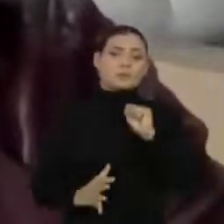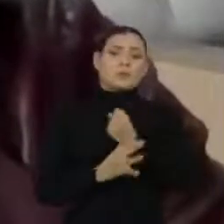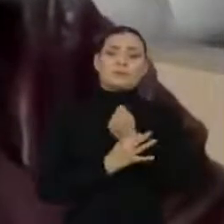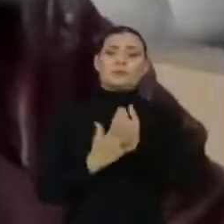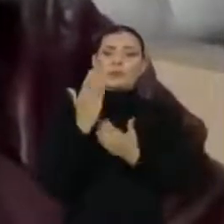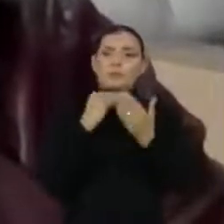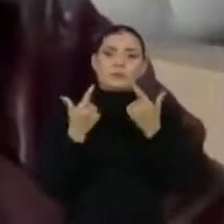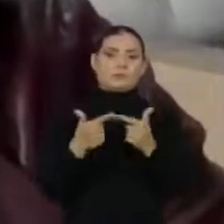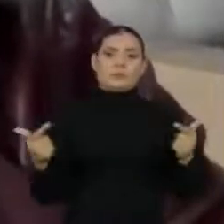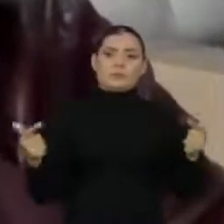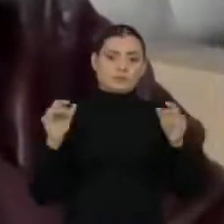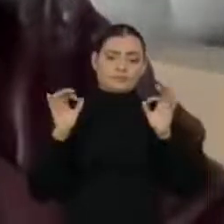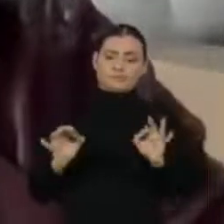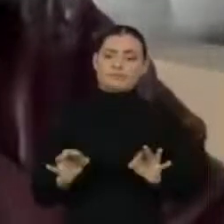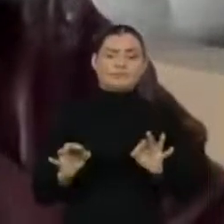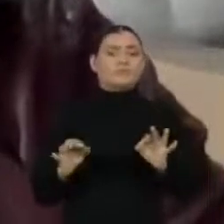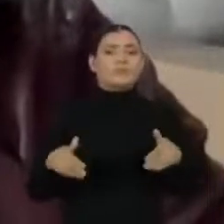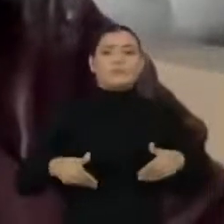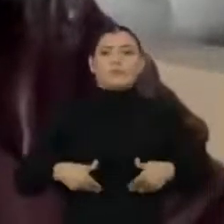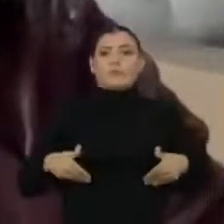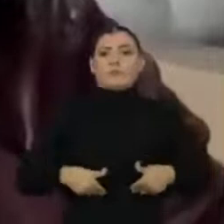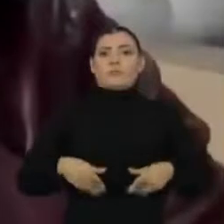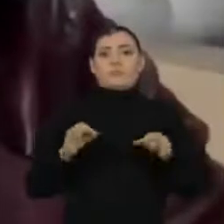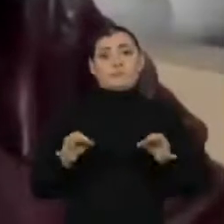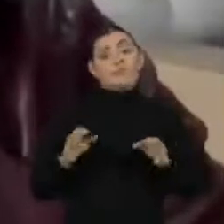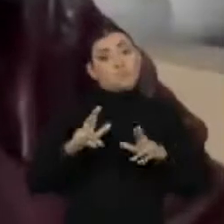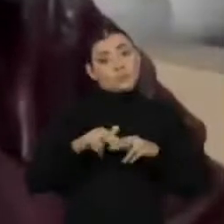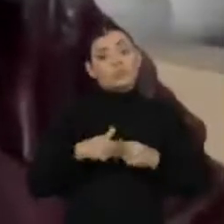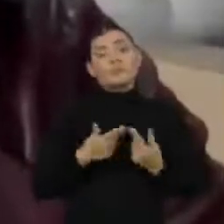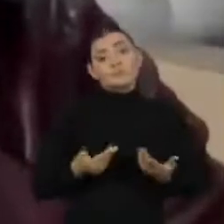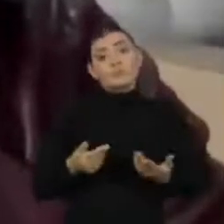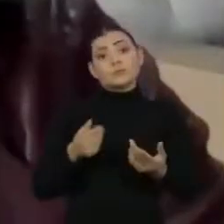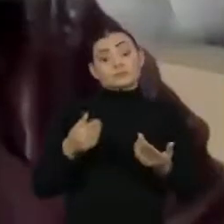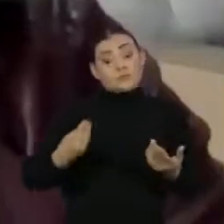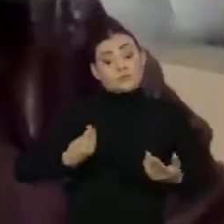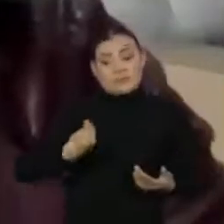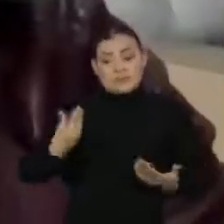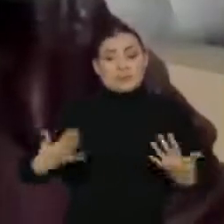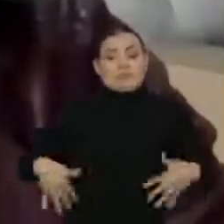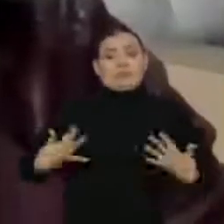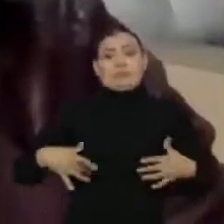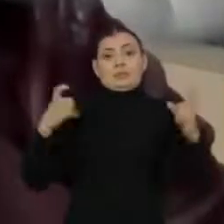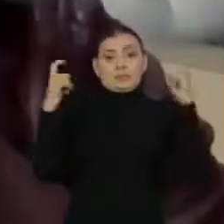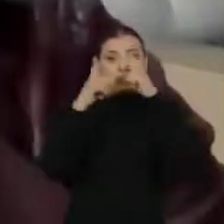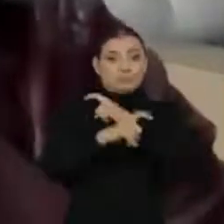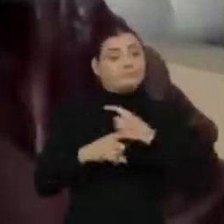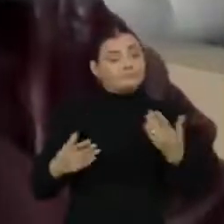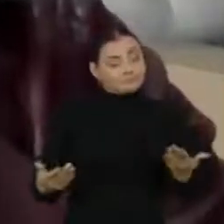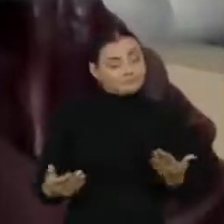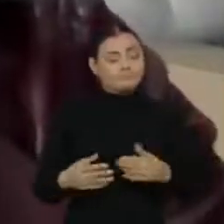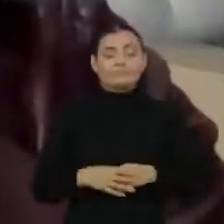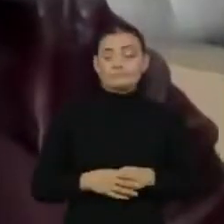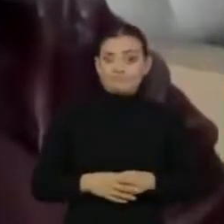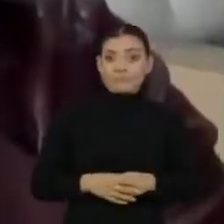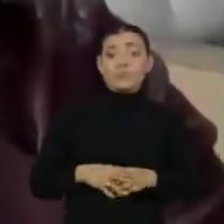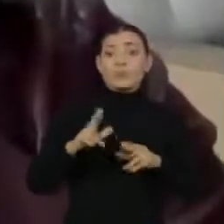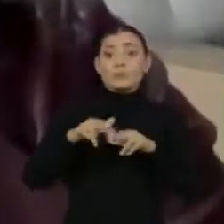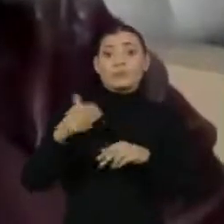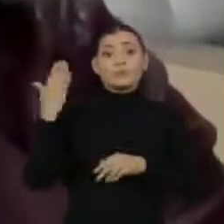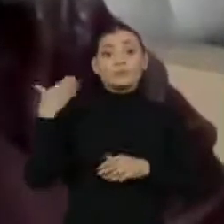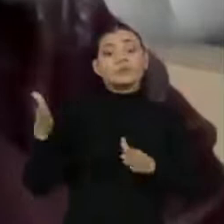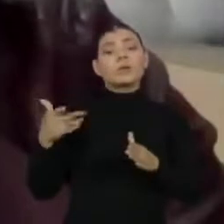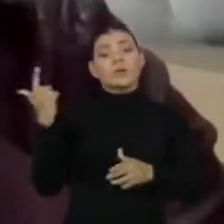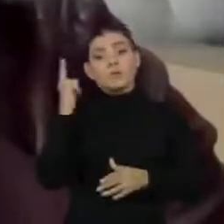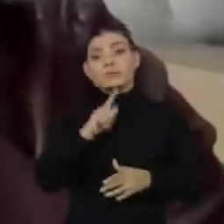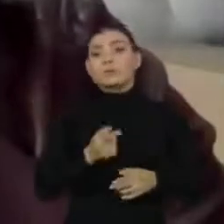alimentar, ou seja, em situação de fome, e isso mina a nossa sobrevivência, né? Para além disso, aquele benefício que a gente